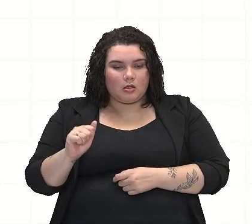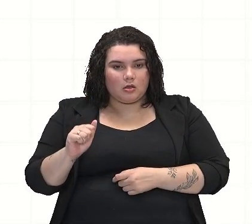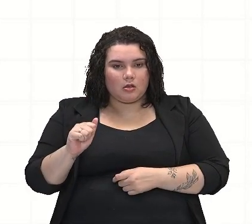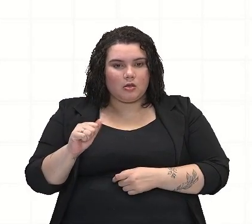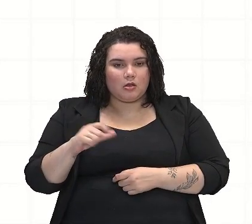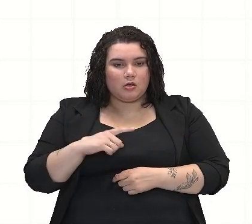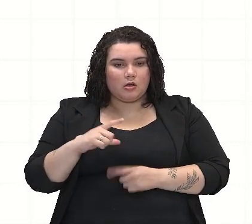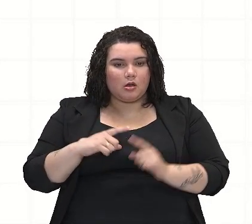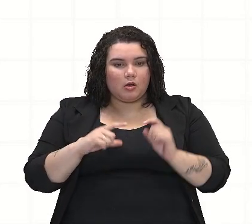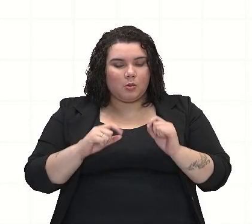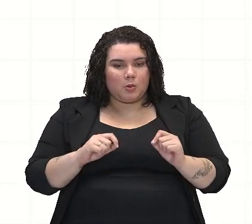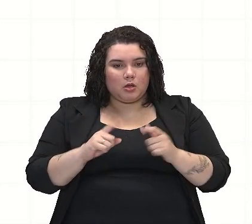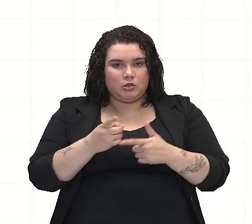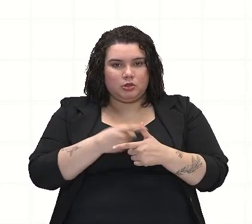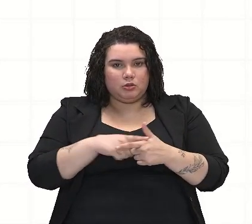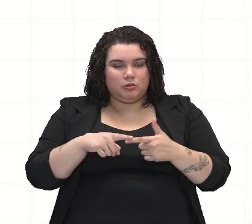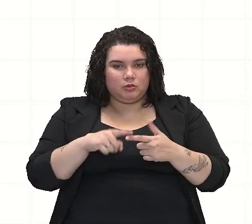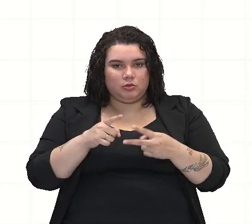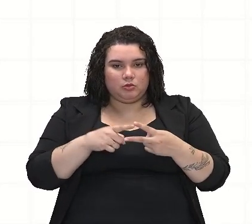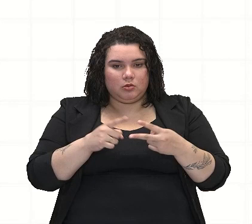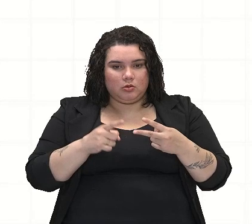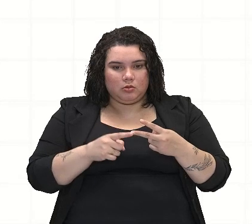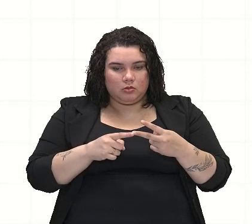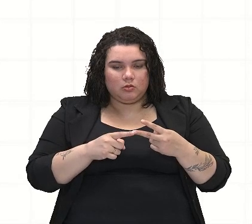o ângulo em dois